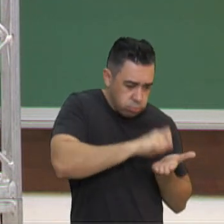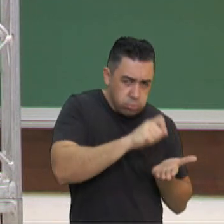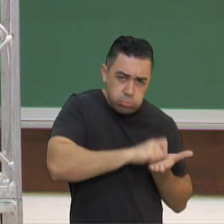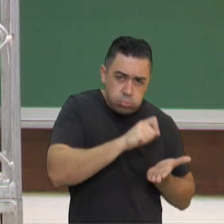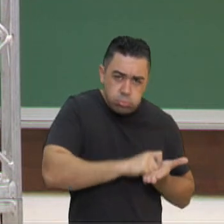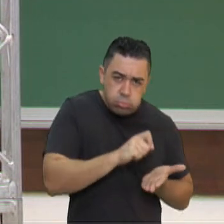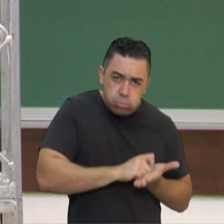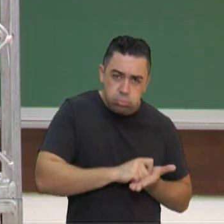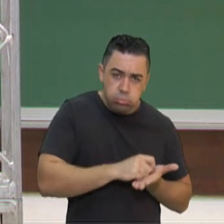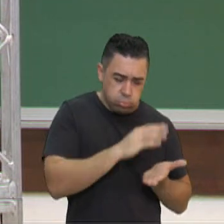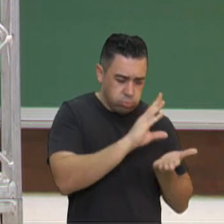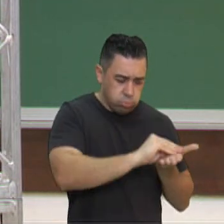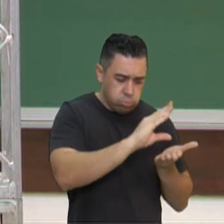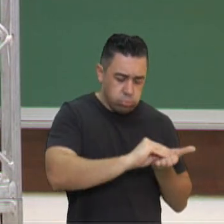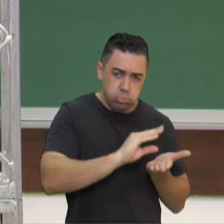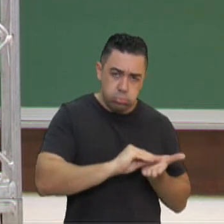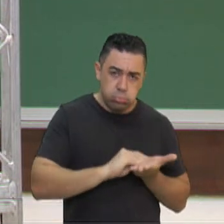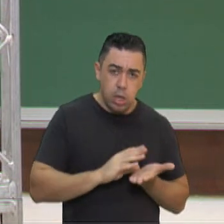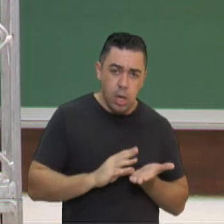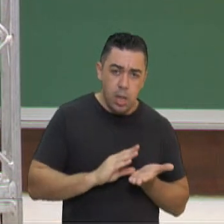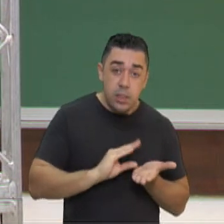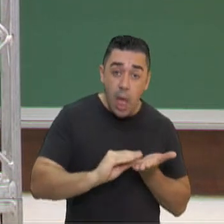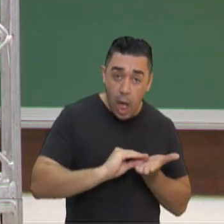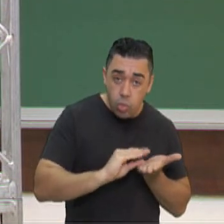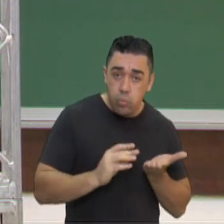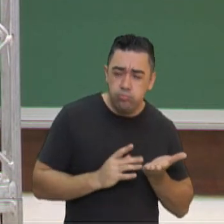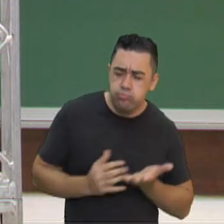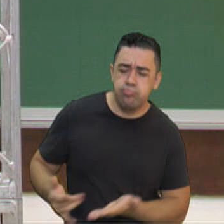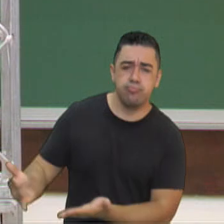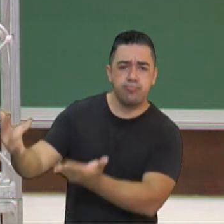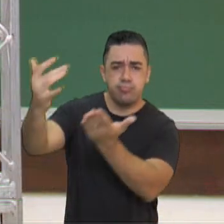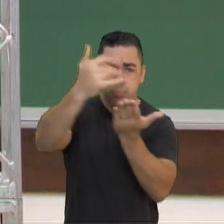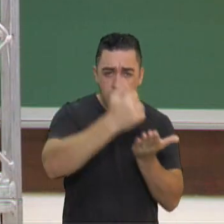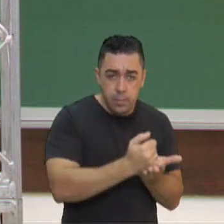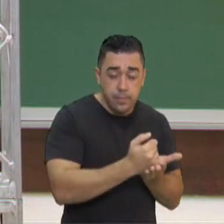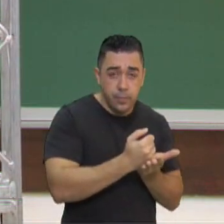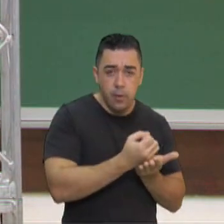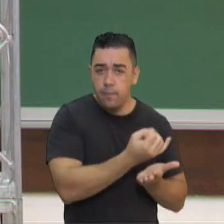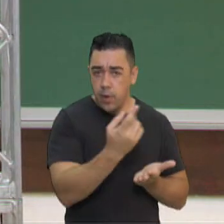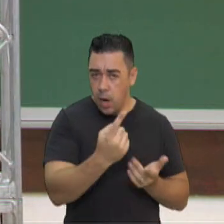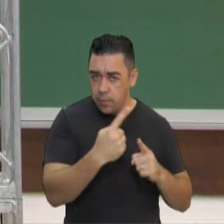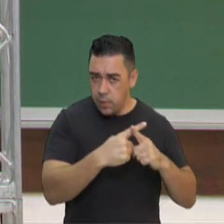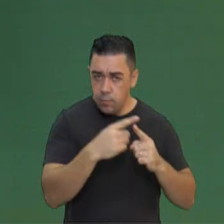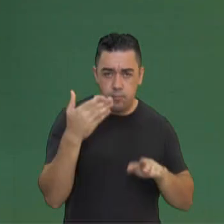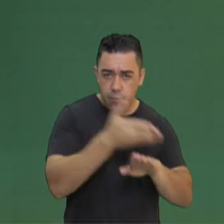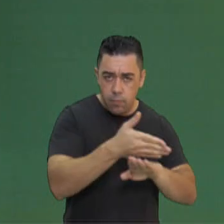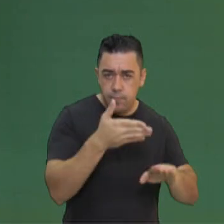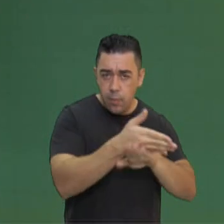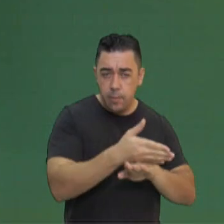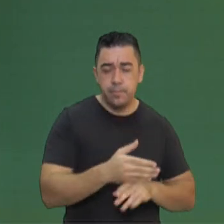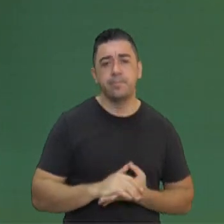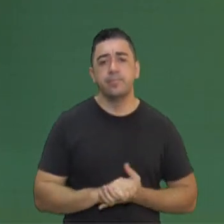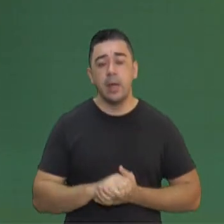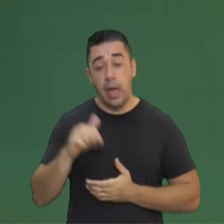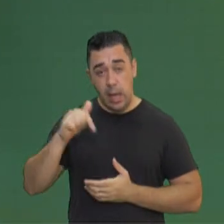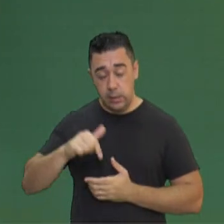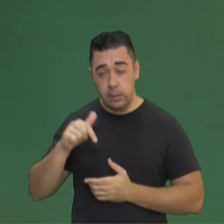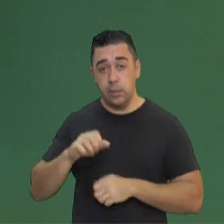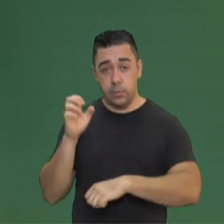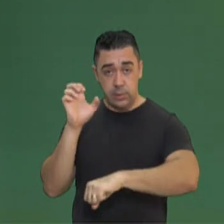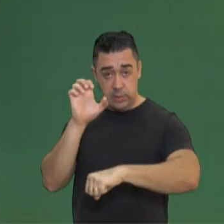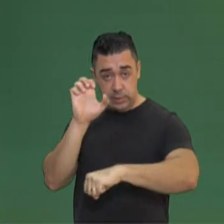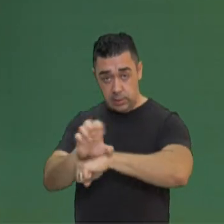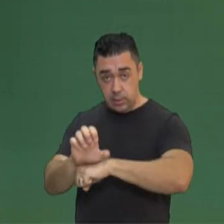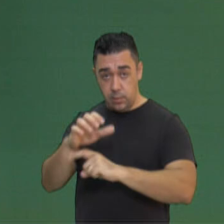todos os dados, né, várias vezes ao dia. Então, essas estações convencionais, o nosso estado